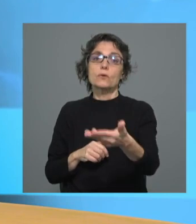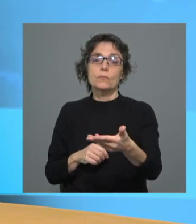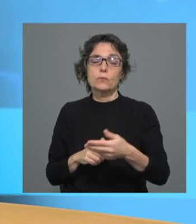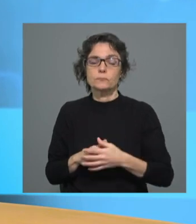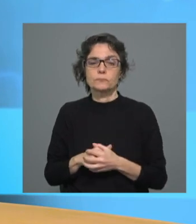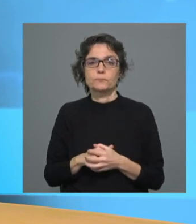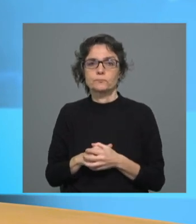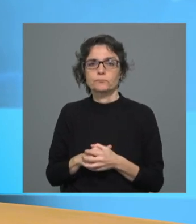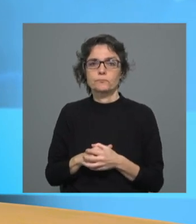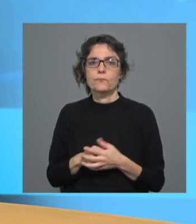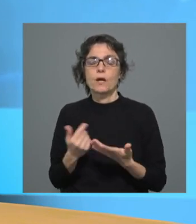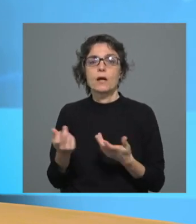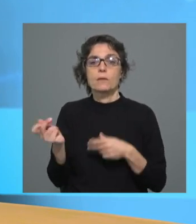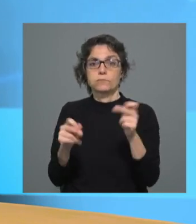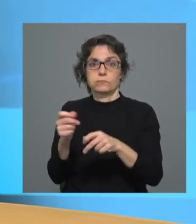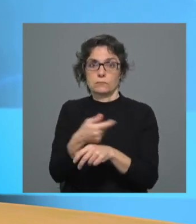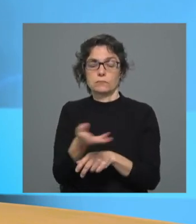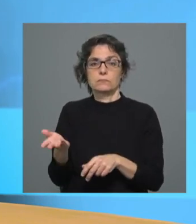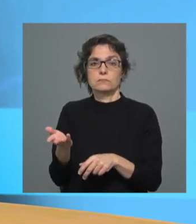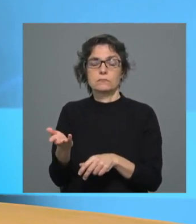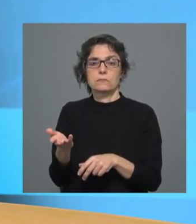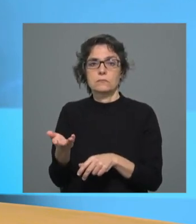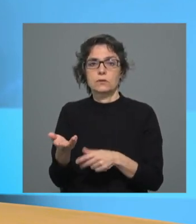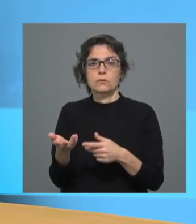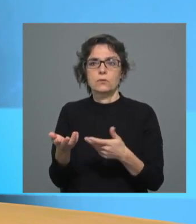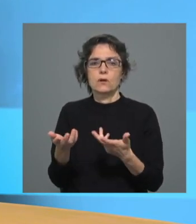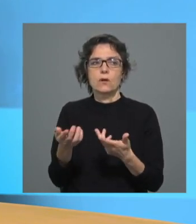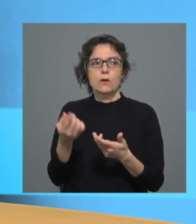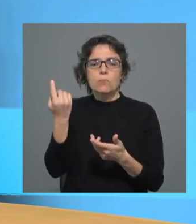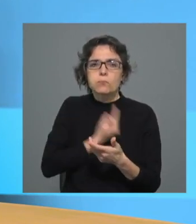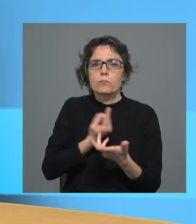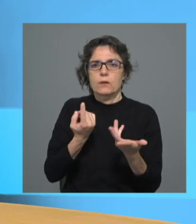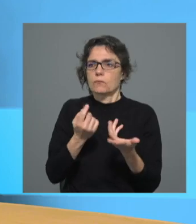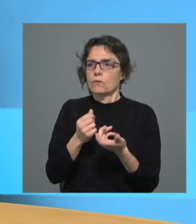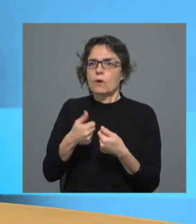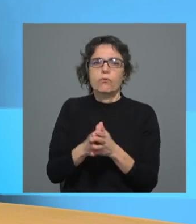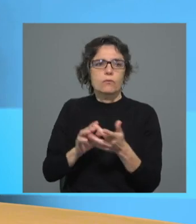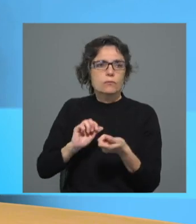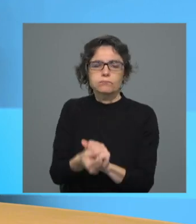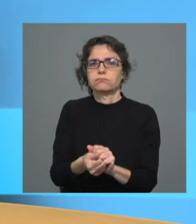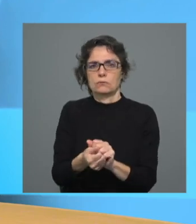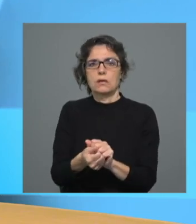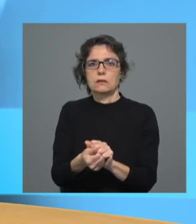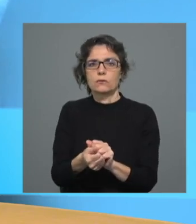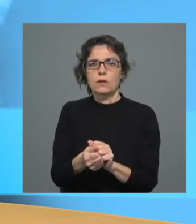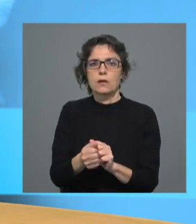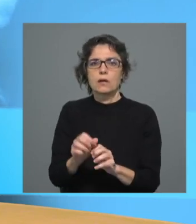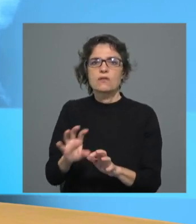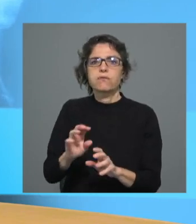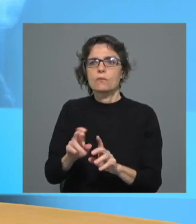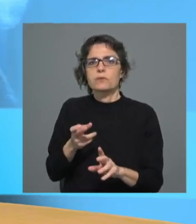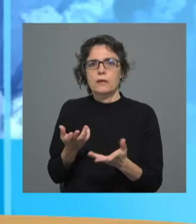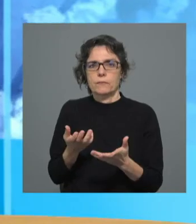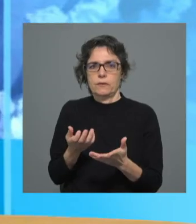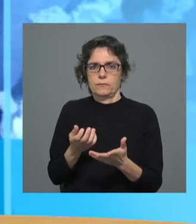a levar e a provocar e a obrigar a uma mudança de alguma forma mais rápida do que aquilo que as mentalidades